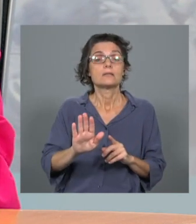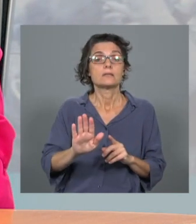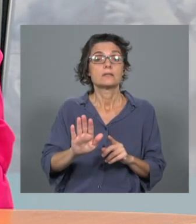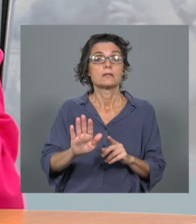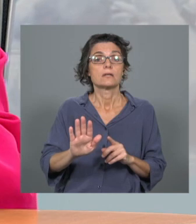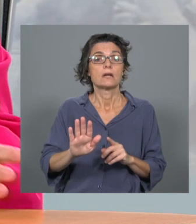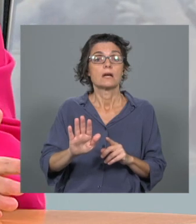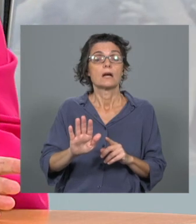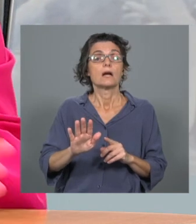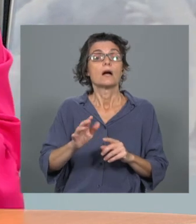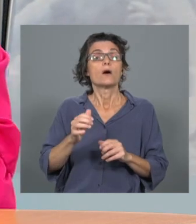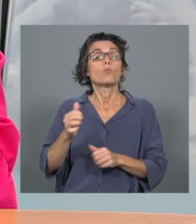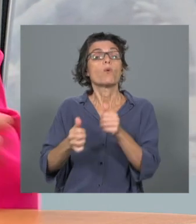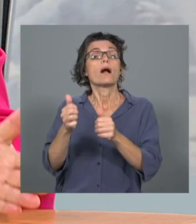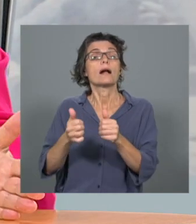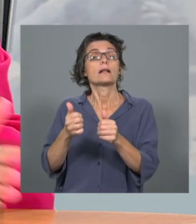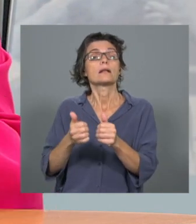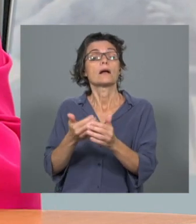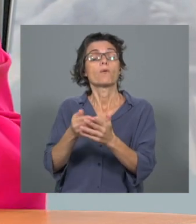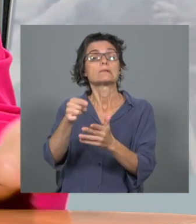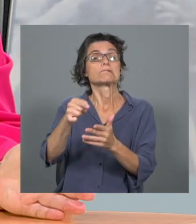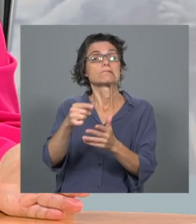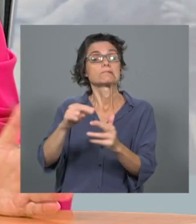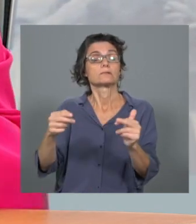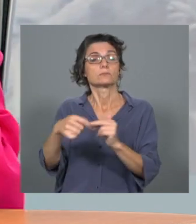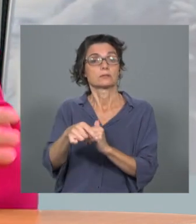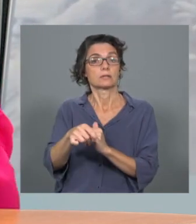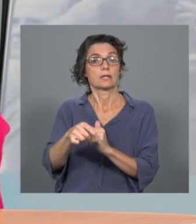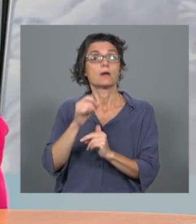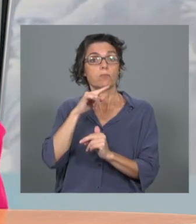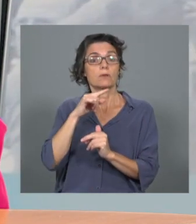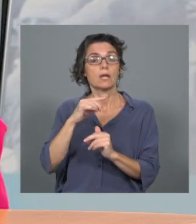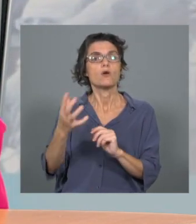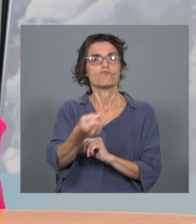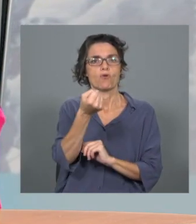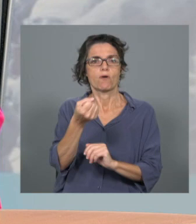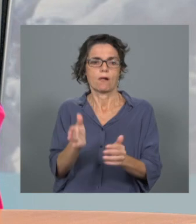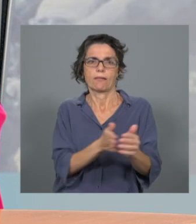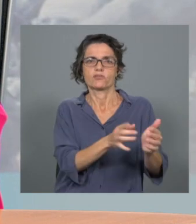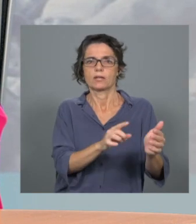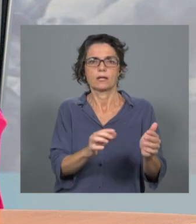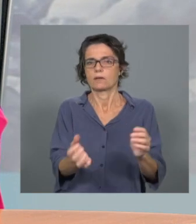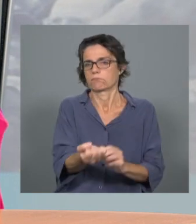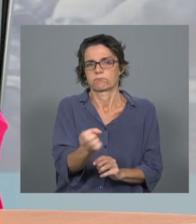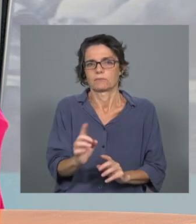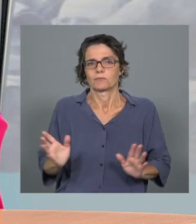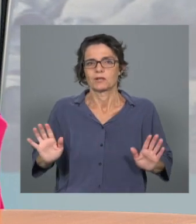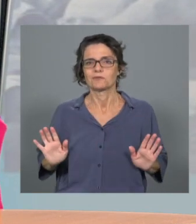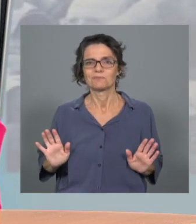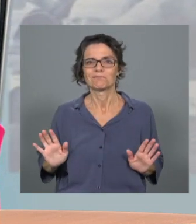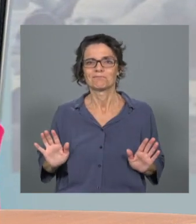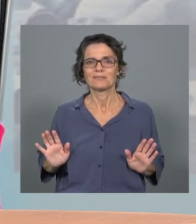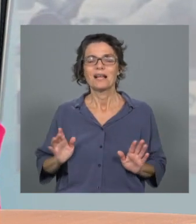candidato a Presidente da Câmara que podia ganhar do lado da esquerda não ganhou. Eu acho que temos todos de